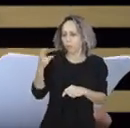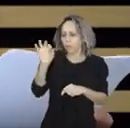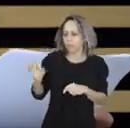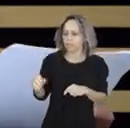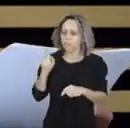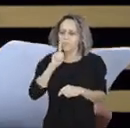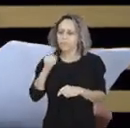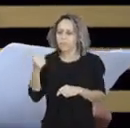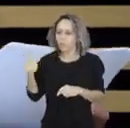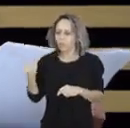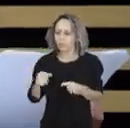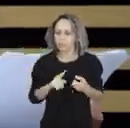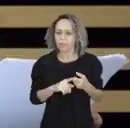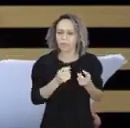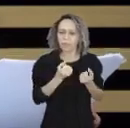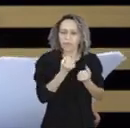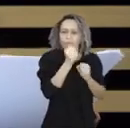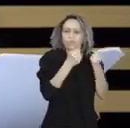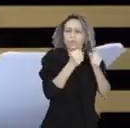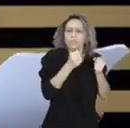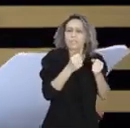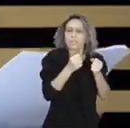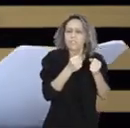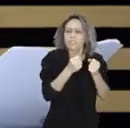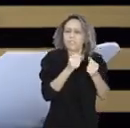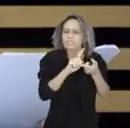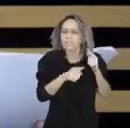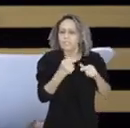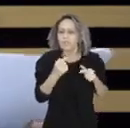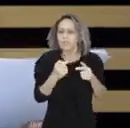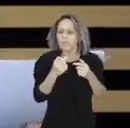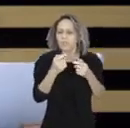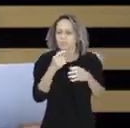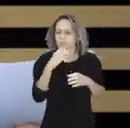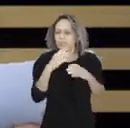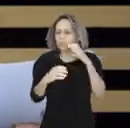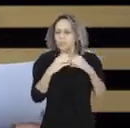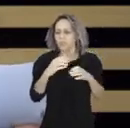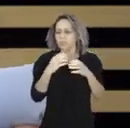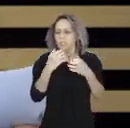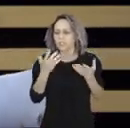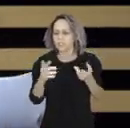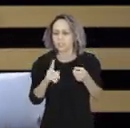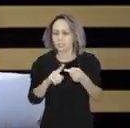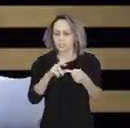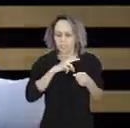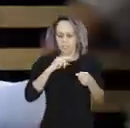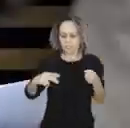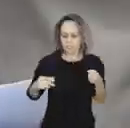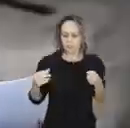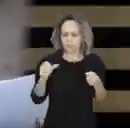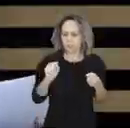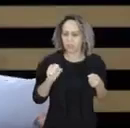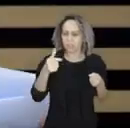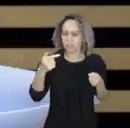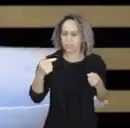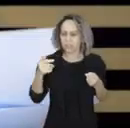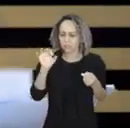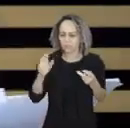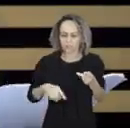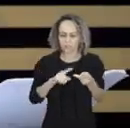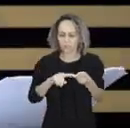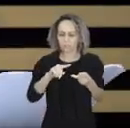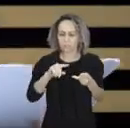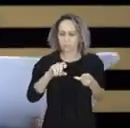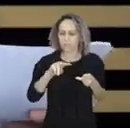Fabricação de equipamento de comunicação. China, 77%. Vietnã, 12%. Estados Unidos,